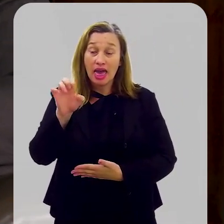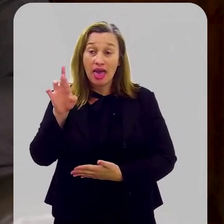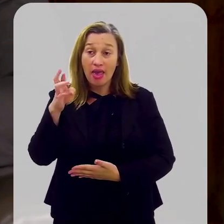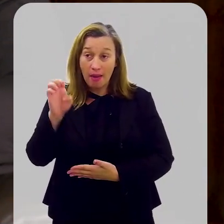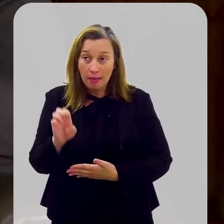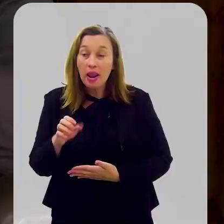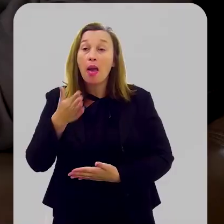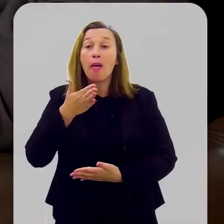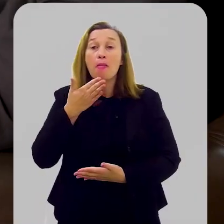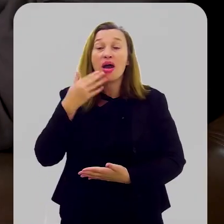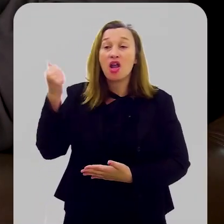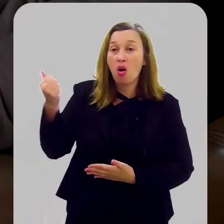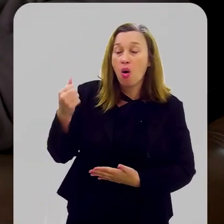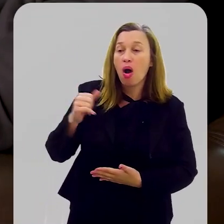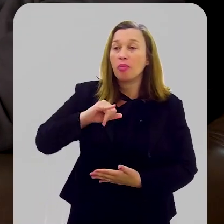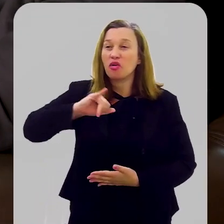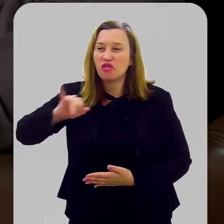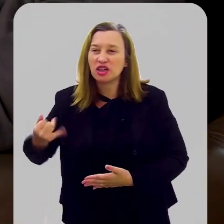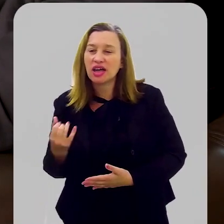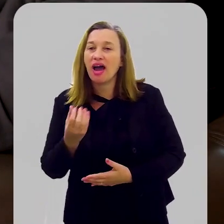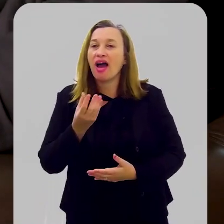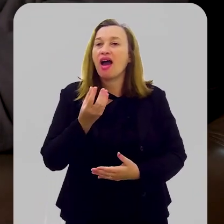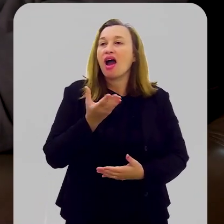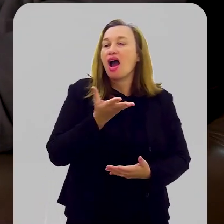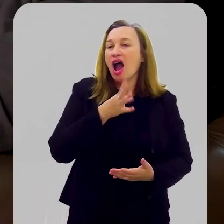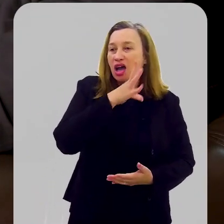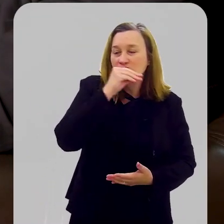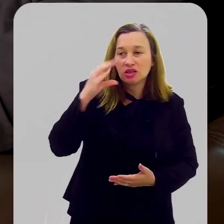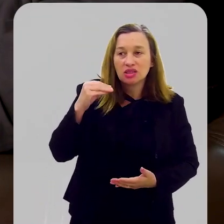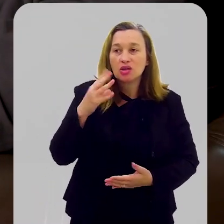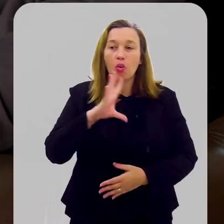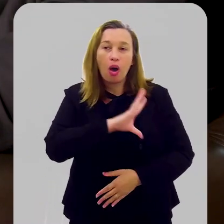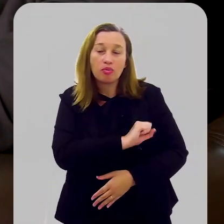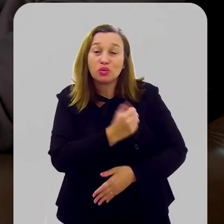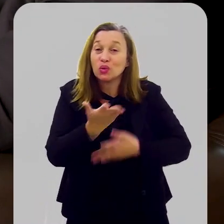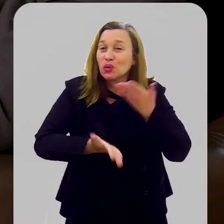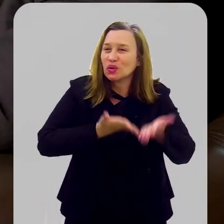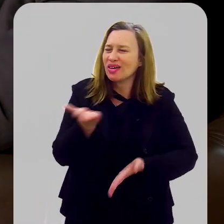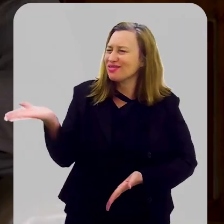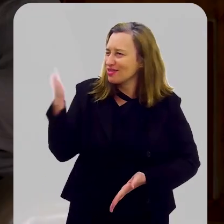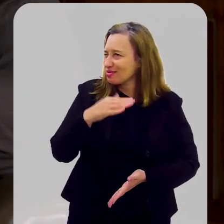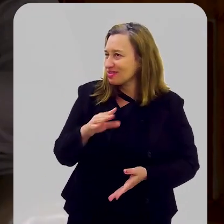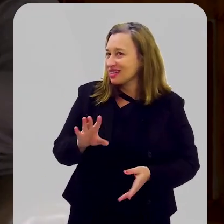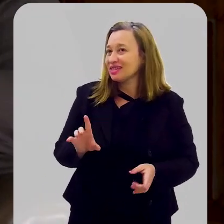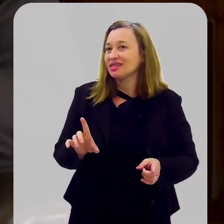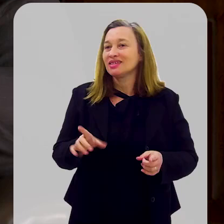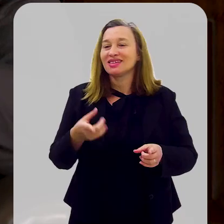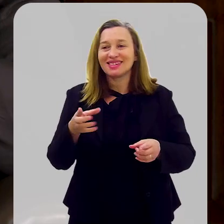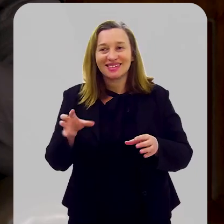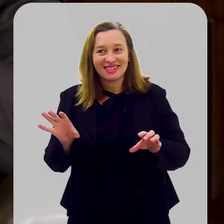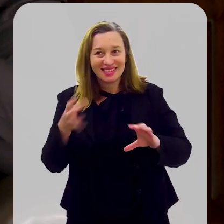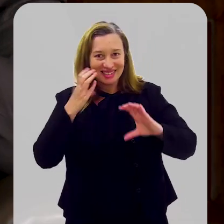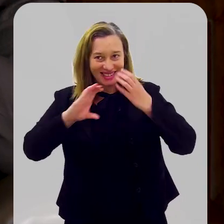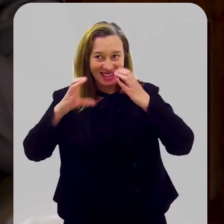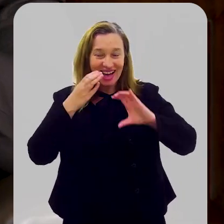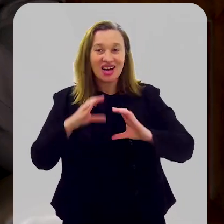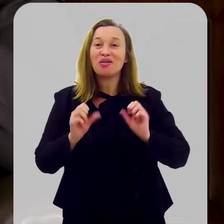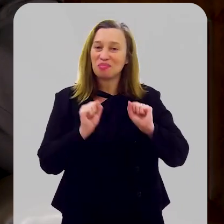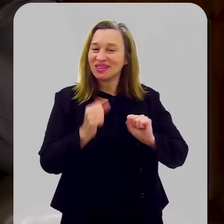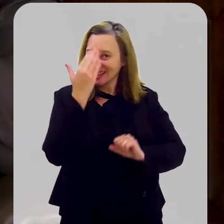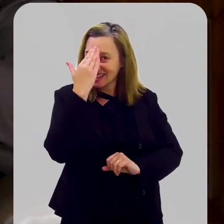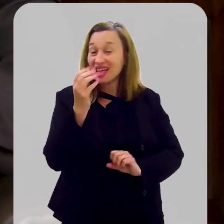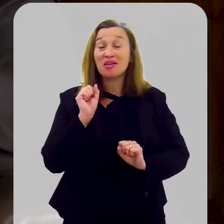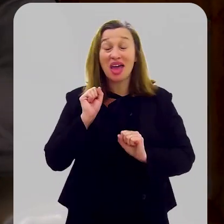Caleb, né? É melhor aproveitar a adolescência com muito amor e com muito cuidado. Rafa, vamos cantar? Vamos cantar.